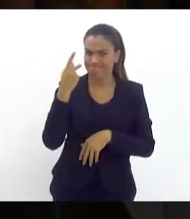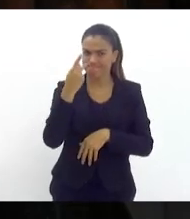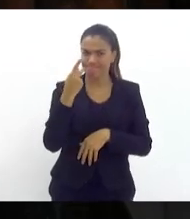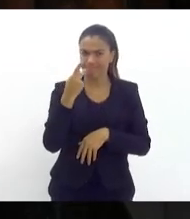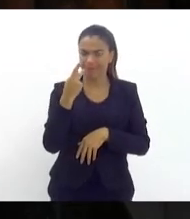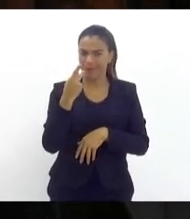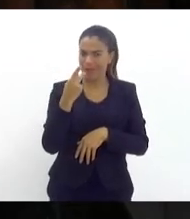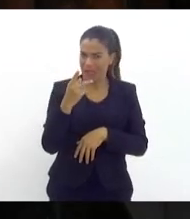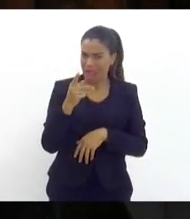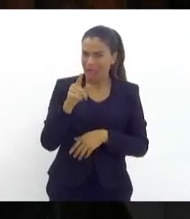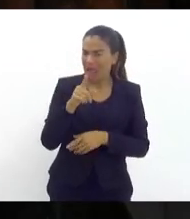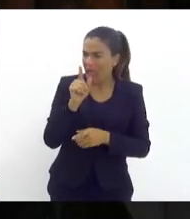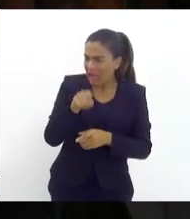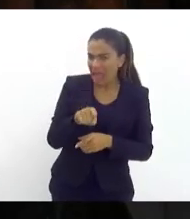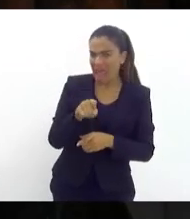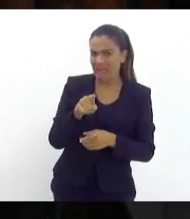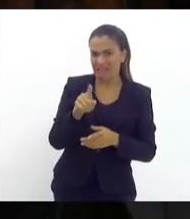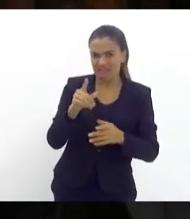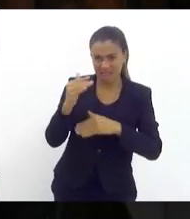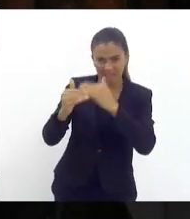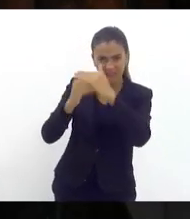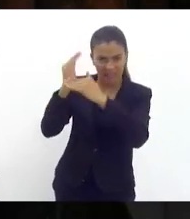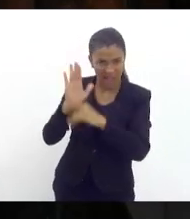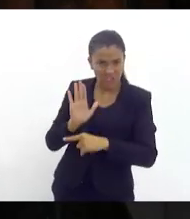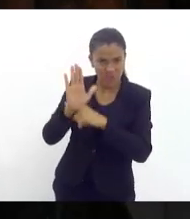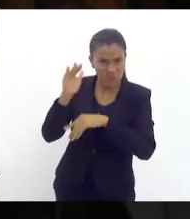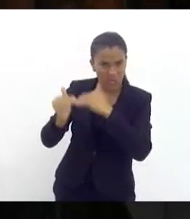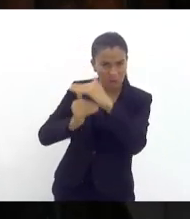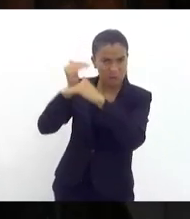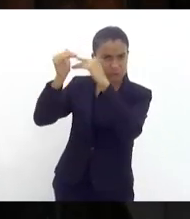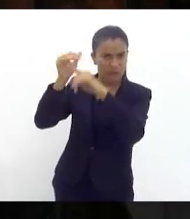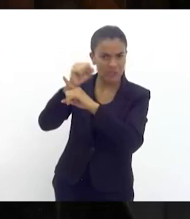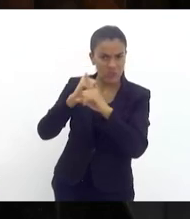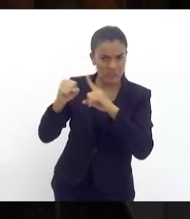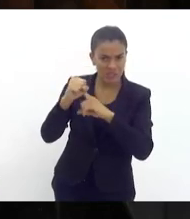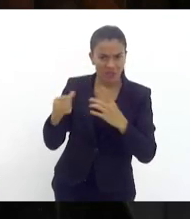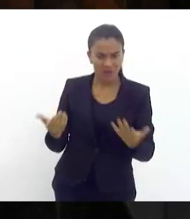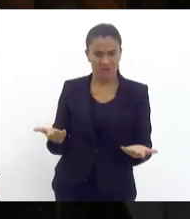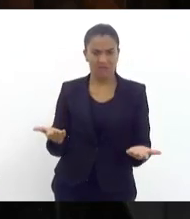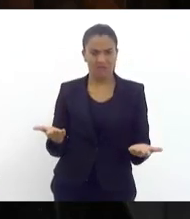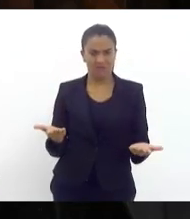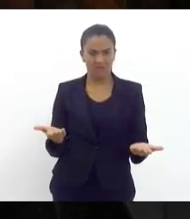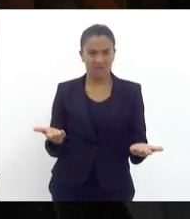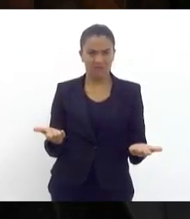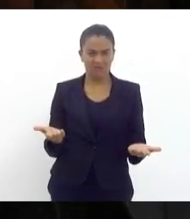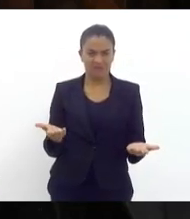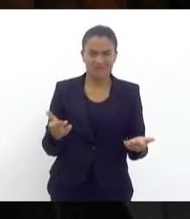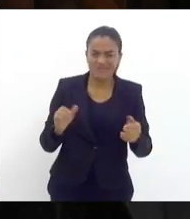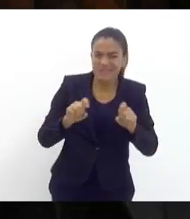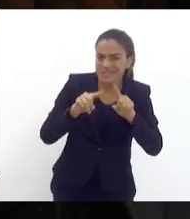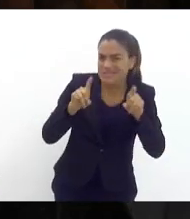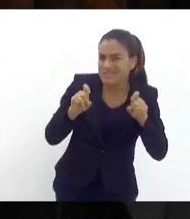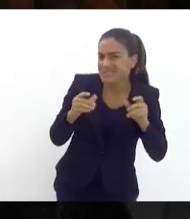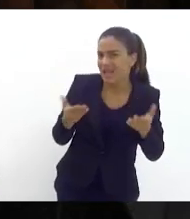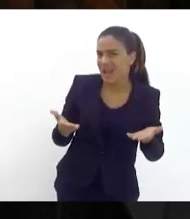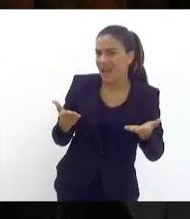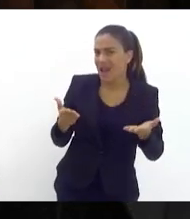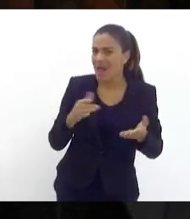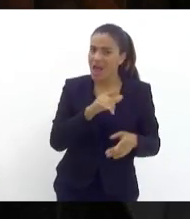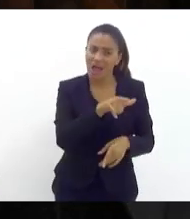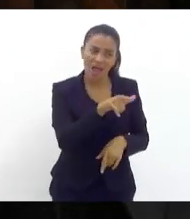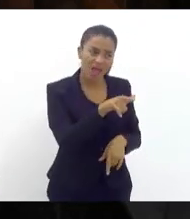foi objeto de desenvolvimento econômico social Será que o mocinho